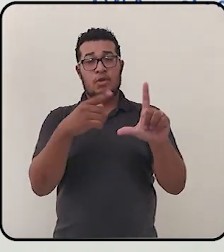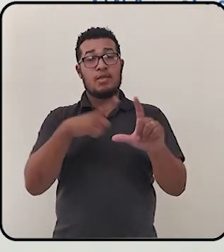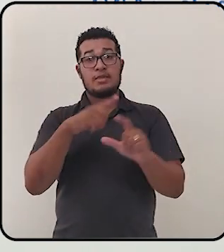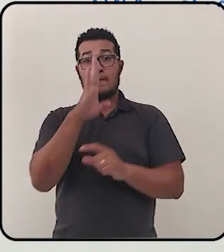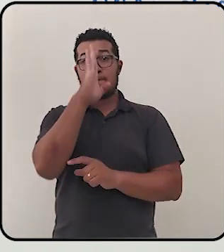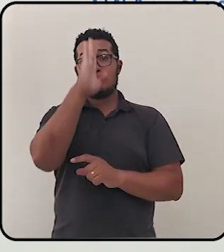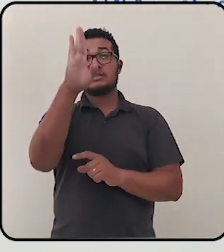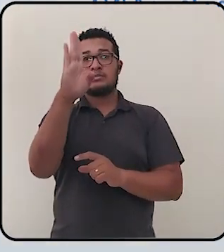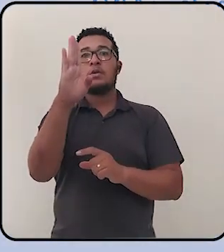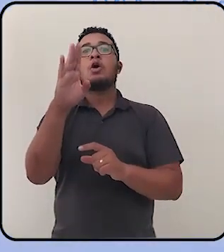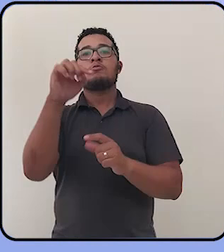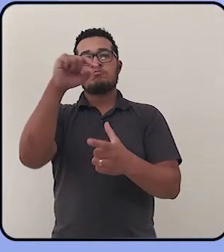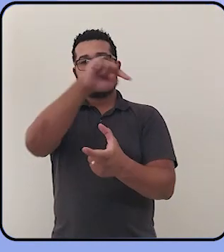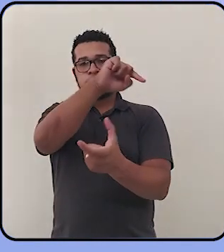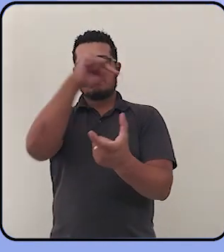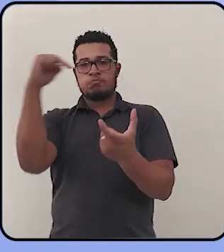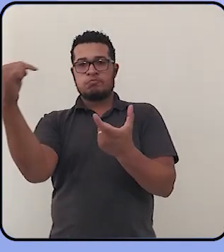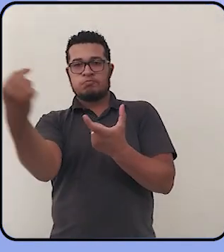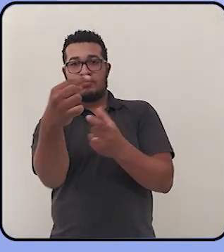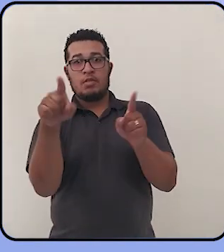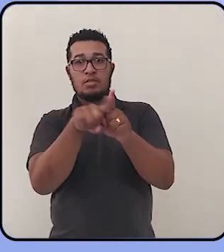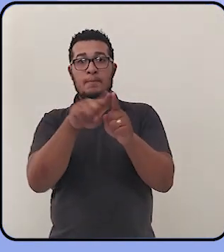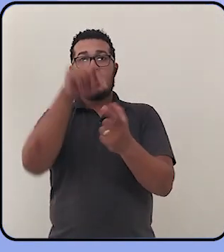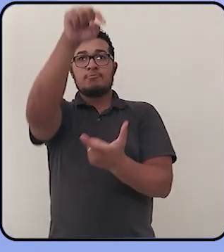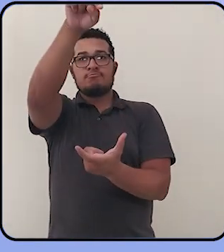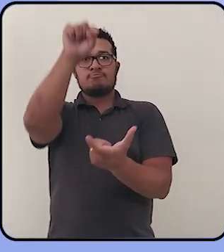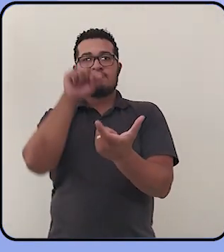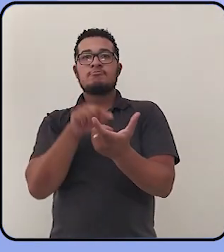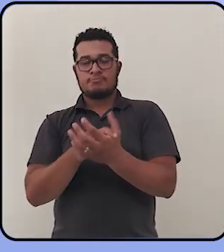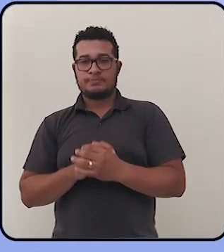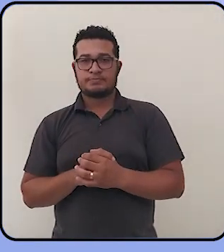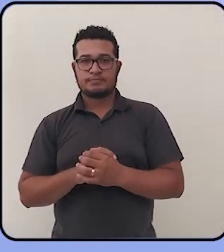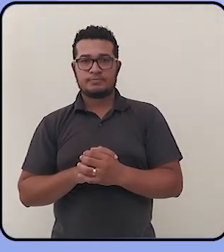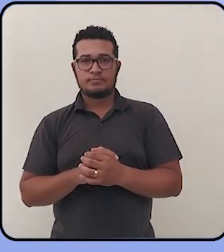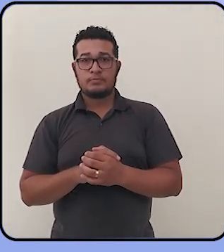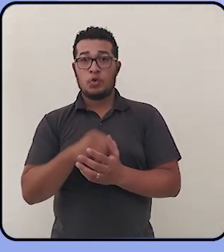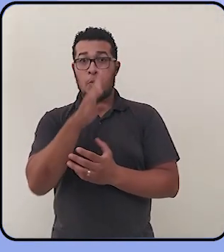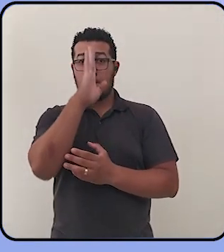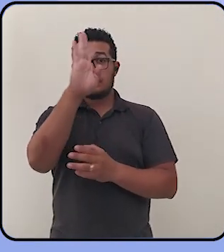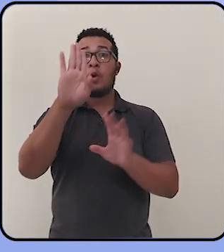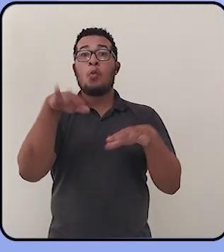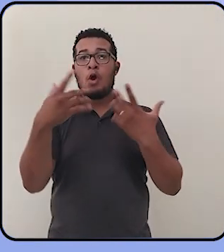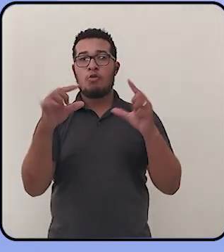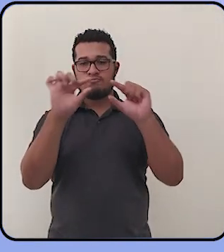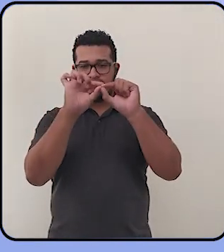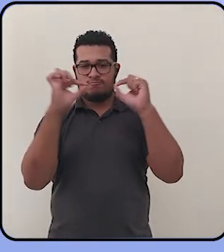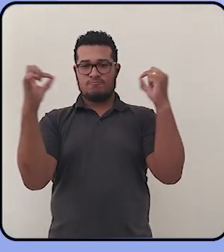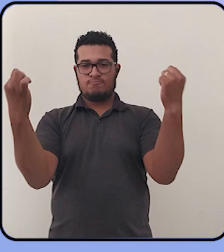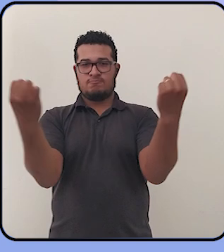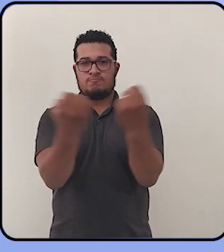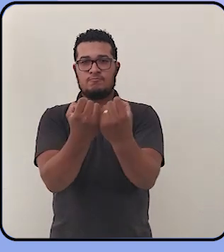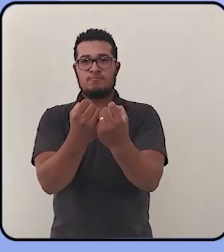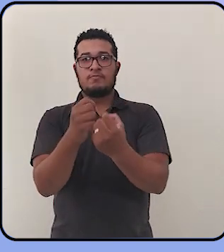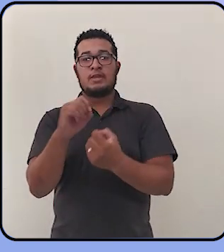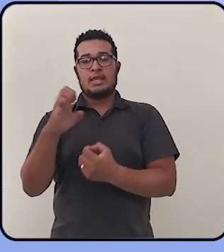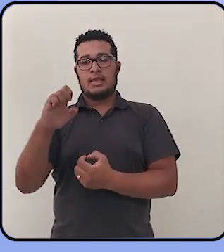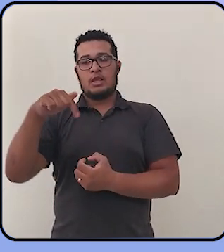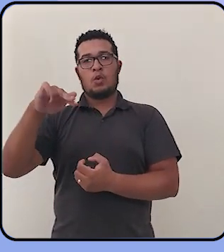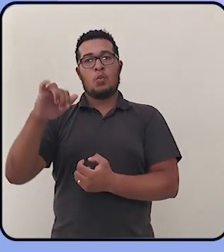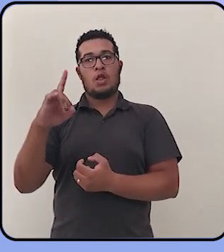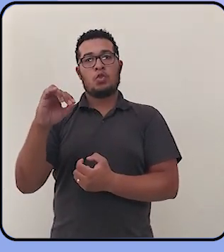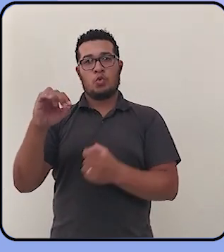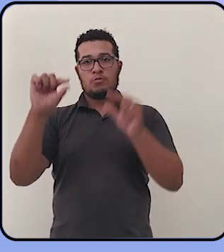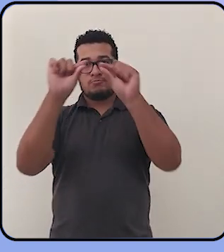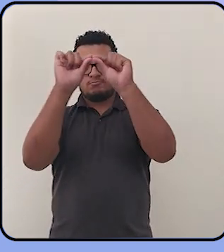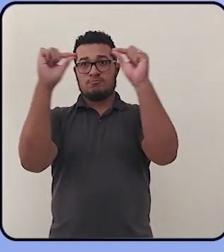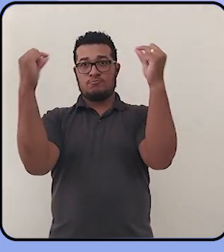principais paralelos e o meridiano. Os paralelos principais são a linha do Equador, o Trópico de